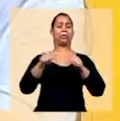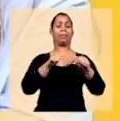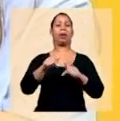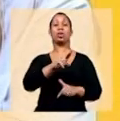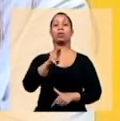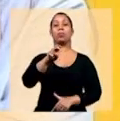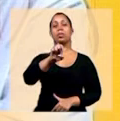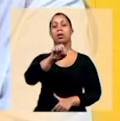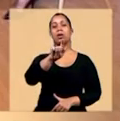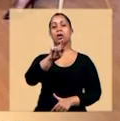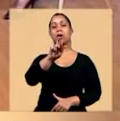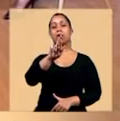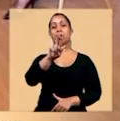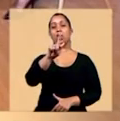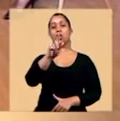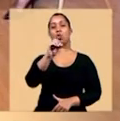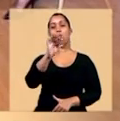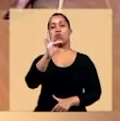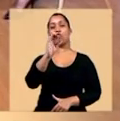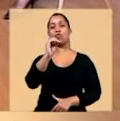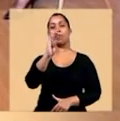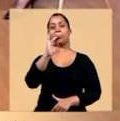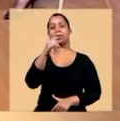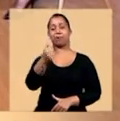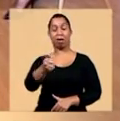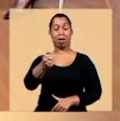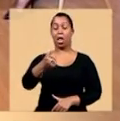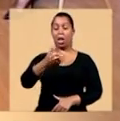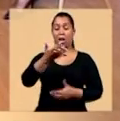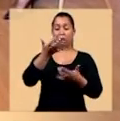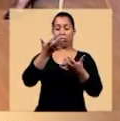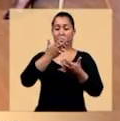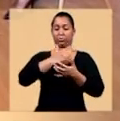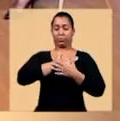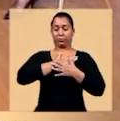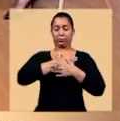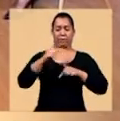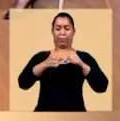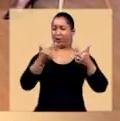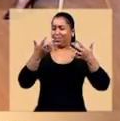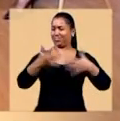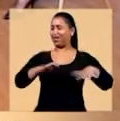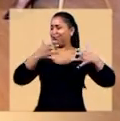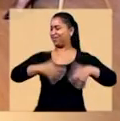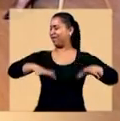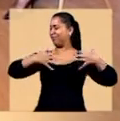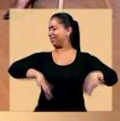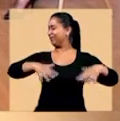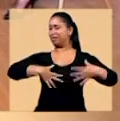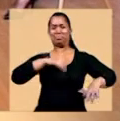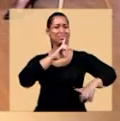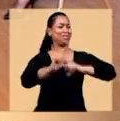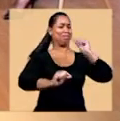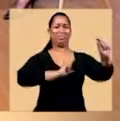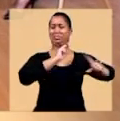medo de trabalhar. Ela não quer ir para lá. Ela não consegue mais trabalhar em lugar nenhum. Ela está no trabalho, ela entra em desespero, ela precisa sair daquele lugar o